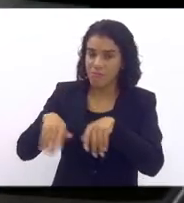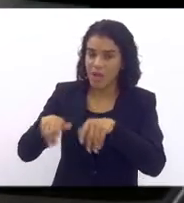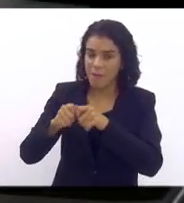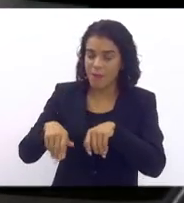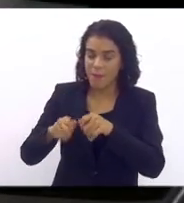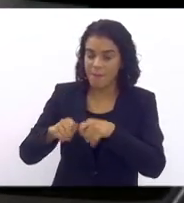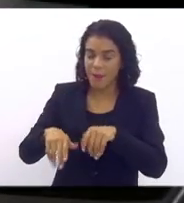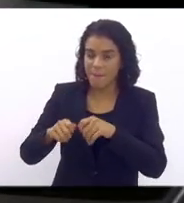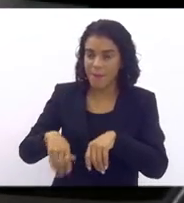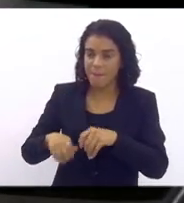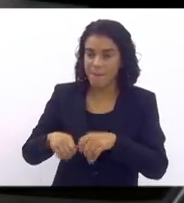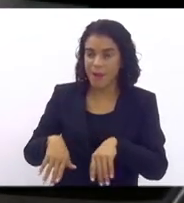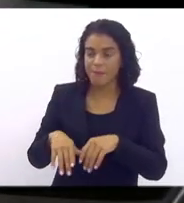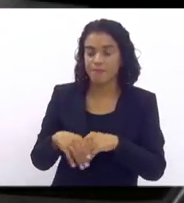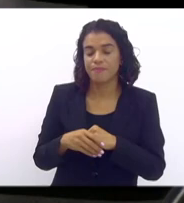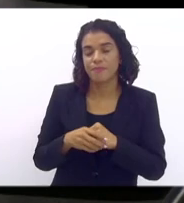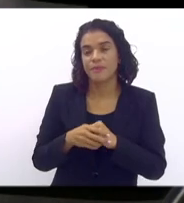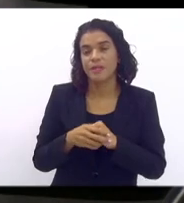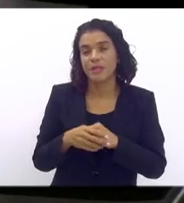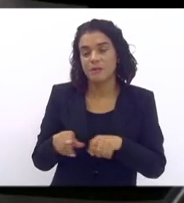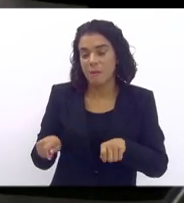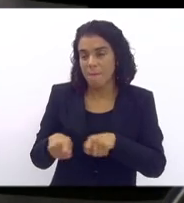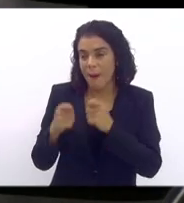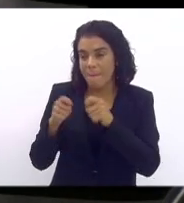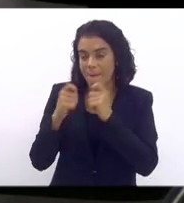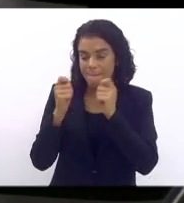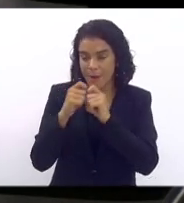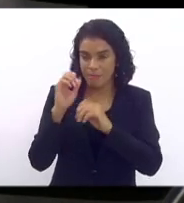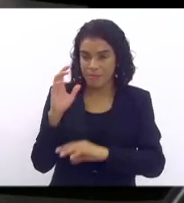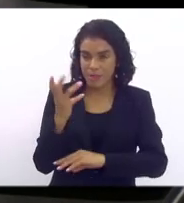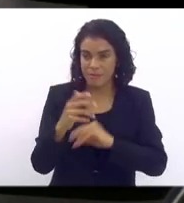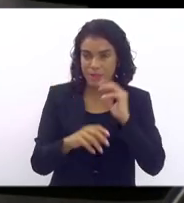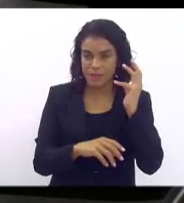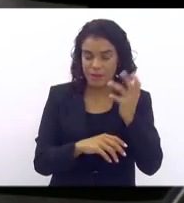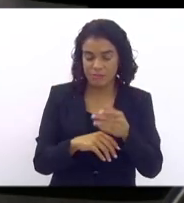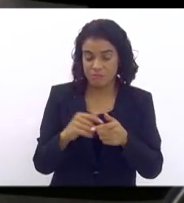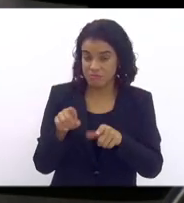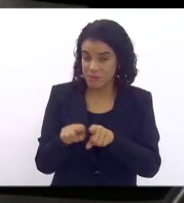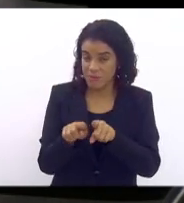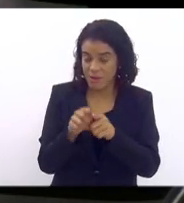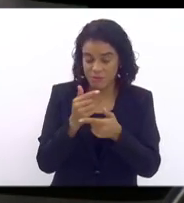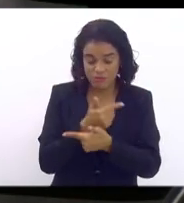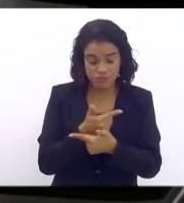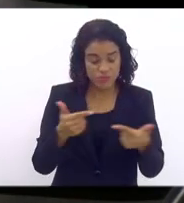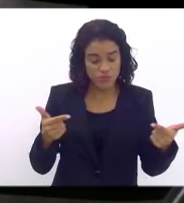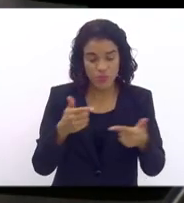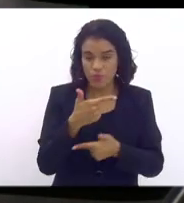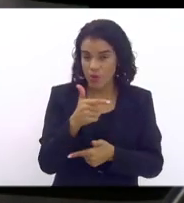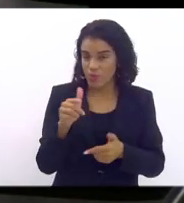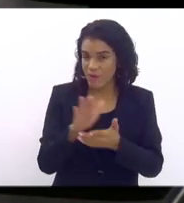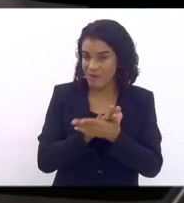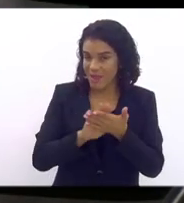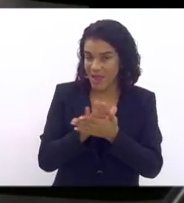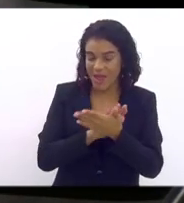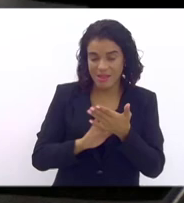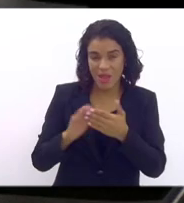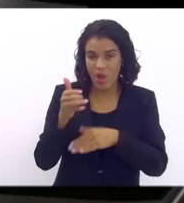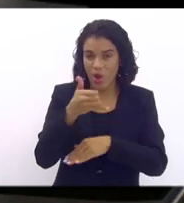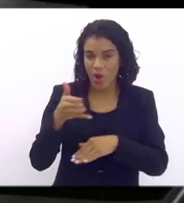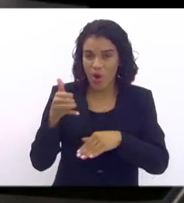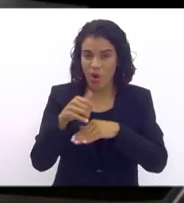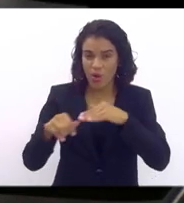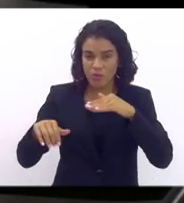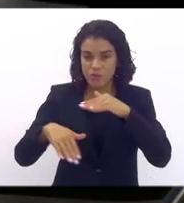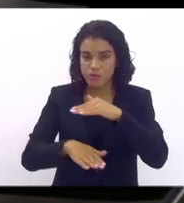Eh aí falando sobre danos ambientais felizmente por sorte né não aconteceu nenhum mental nenhum vazamento de óleo no caso do true